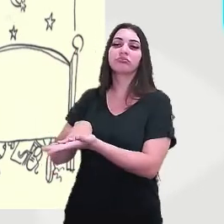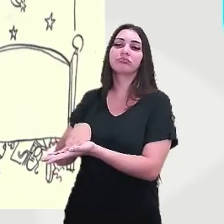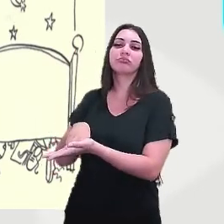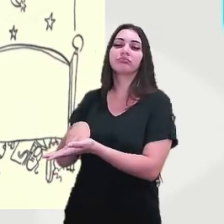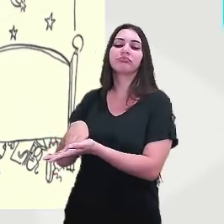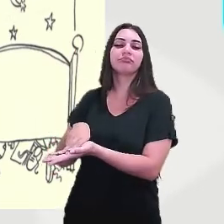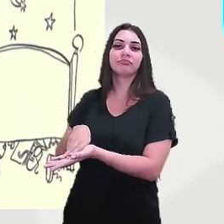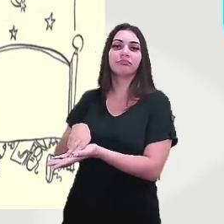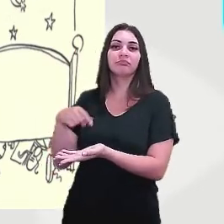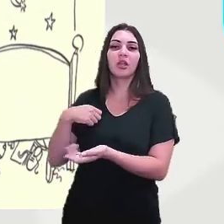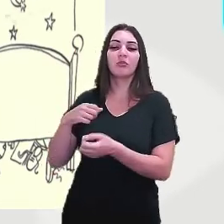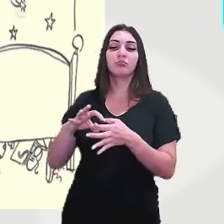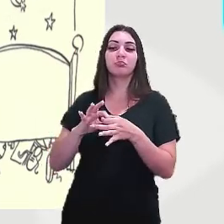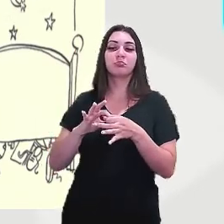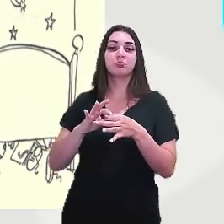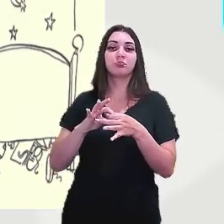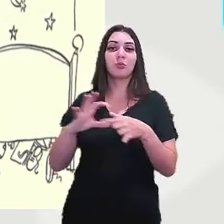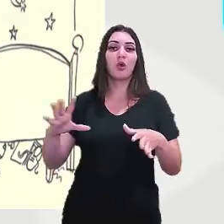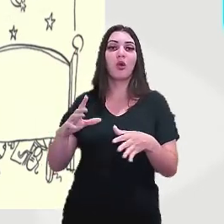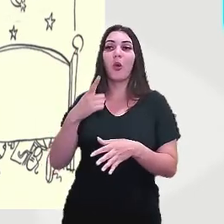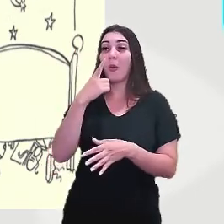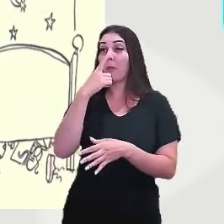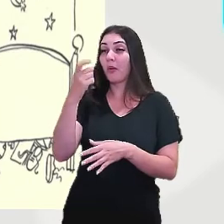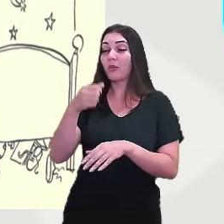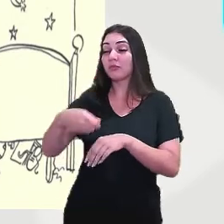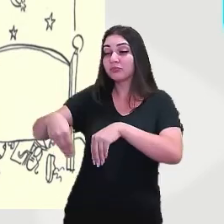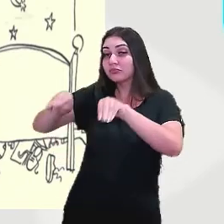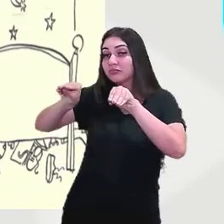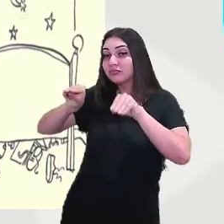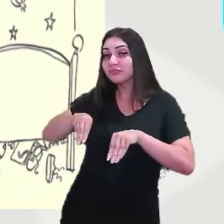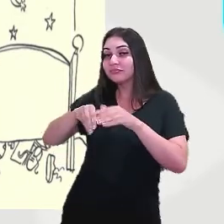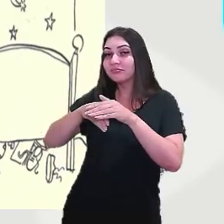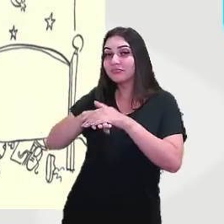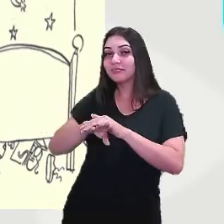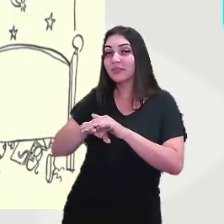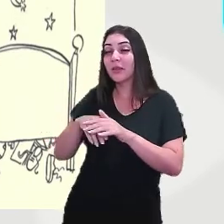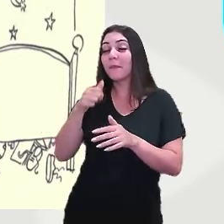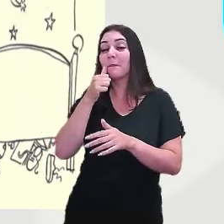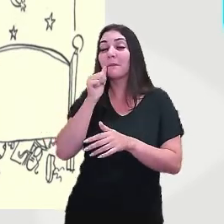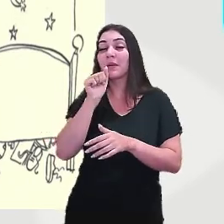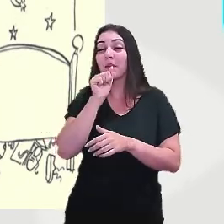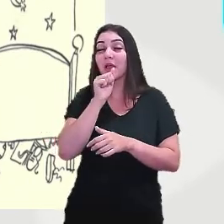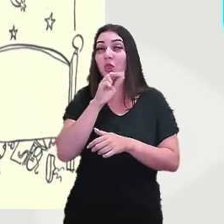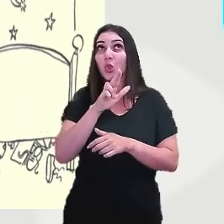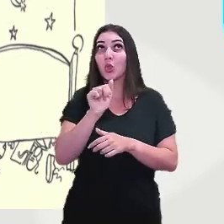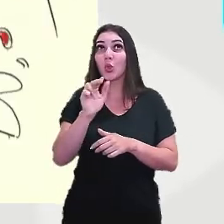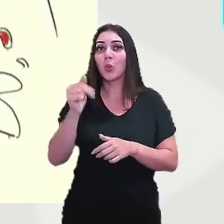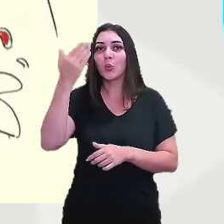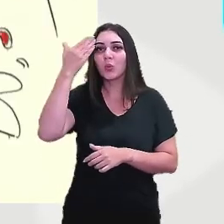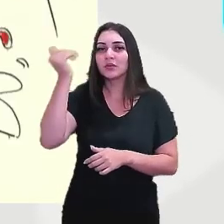minha cama, então soltei o Pum debaixo do meu lençol. Isso mamãe nunca descobriu.